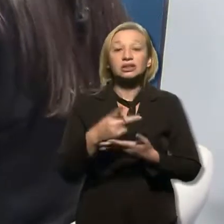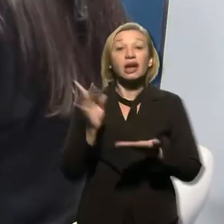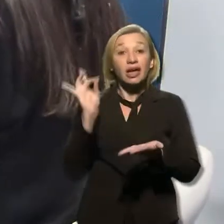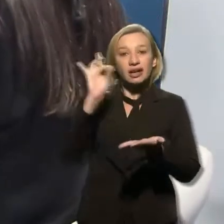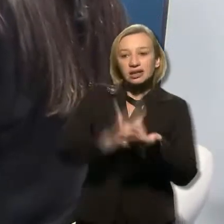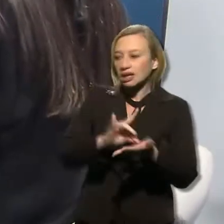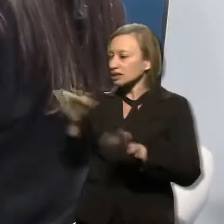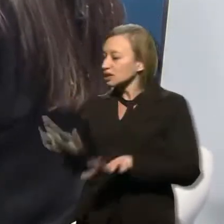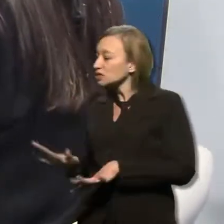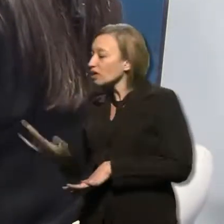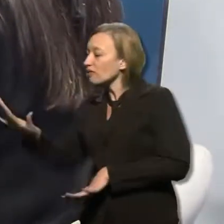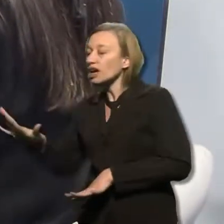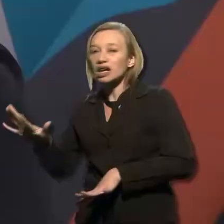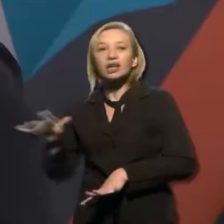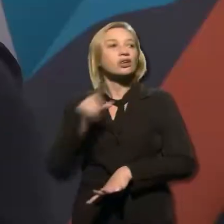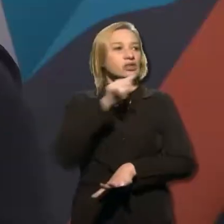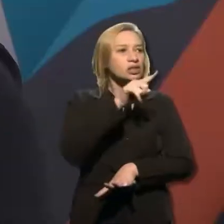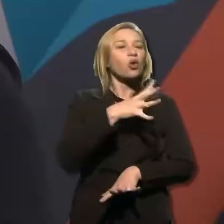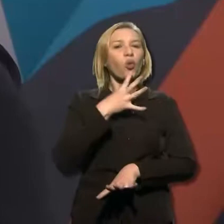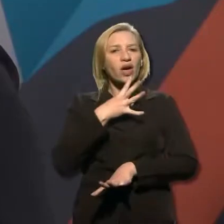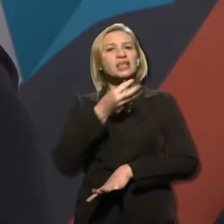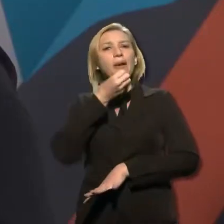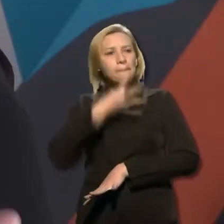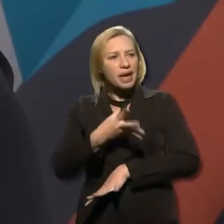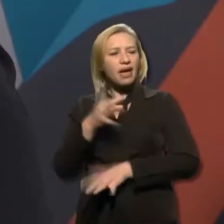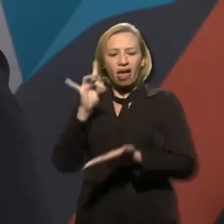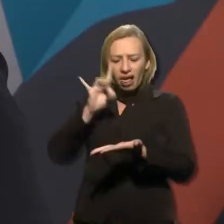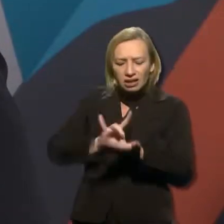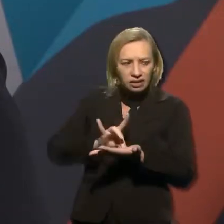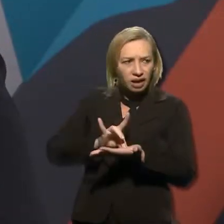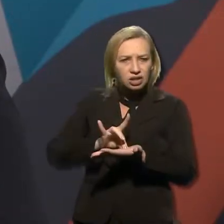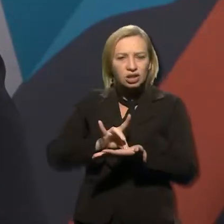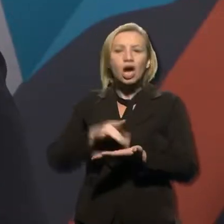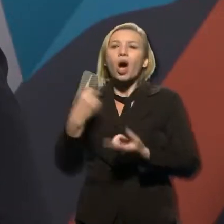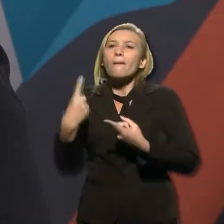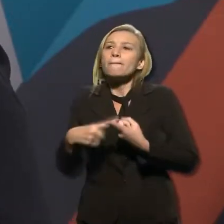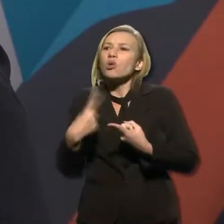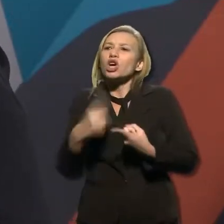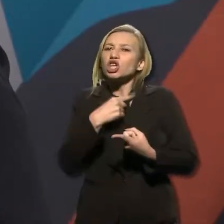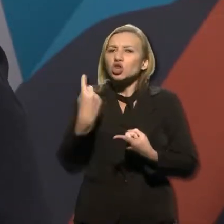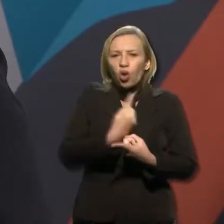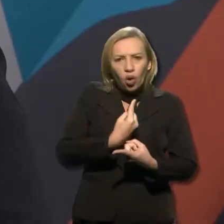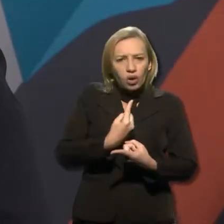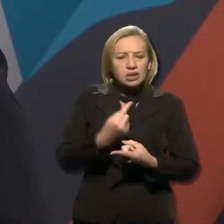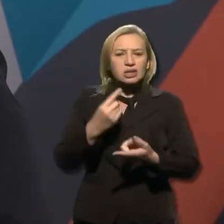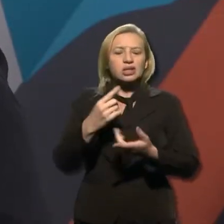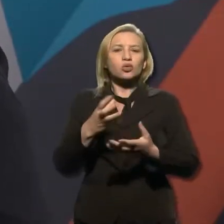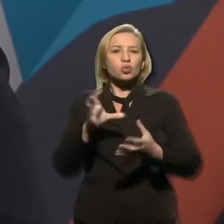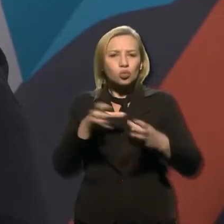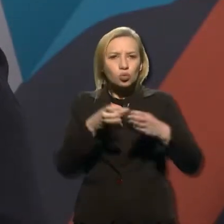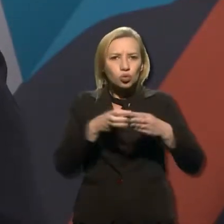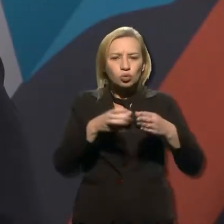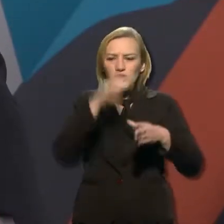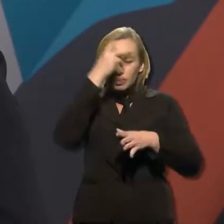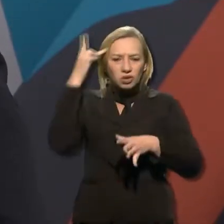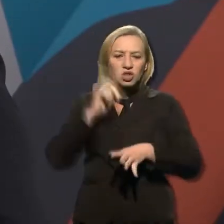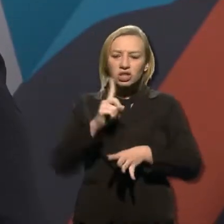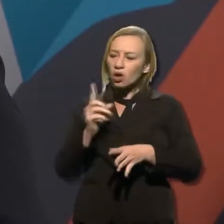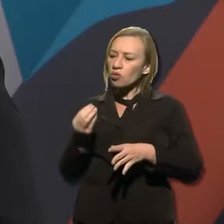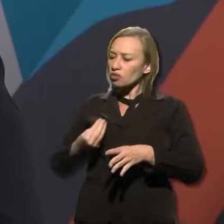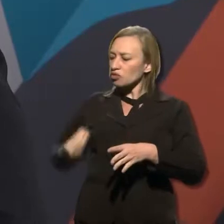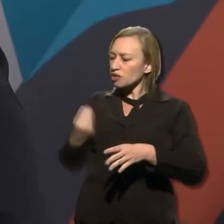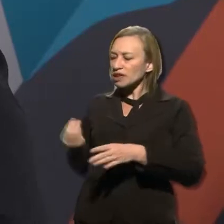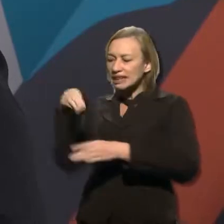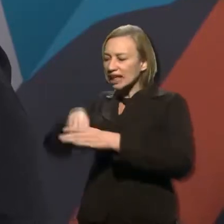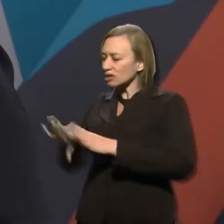das comunidades e das favelas. A senhora que conhece muito bem essa realidade, porque nós, a maioria das pessoas que não